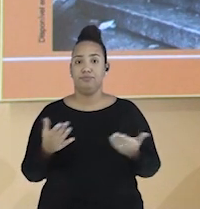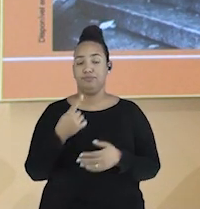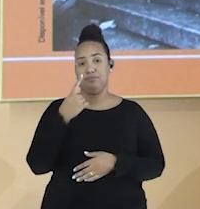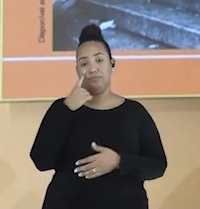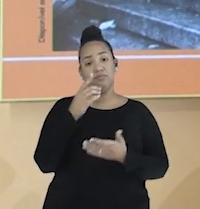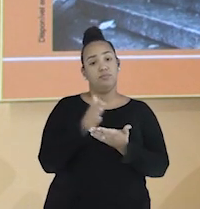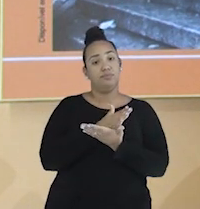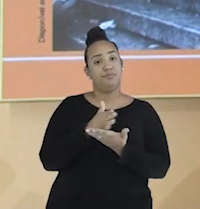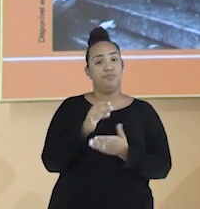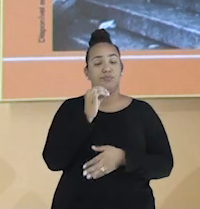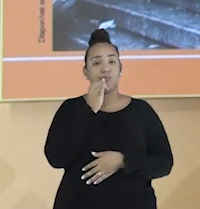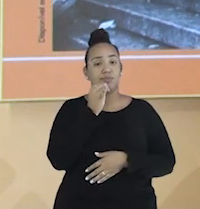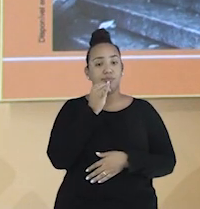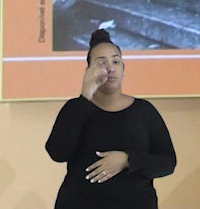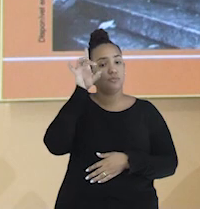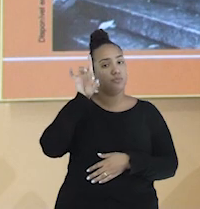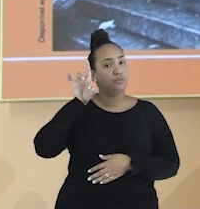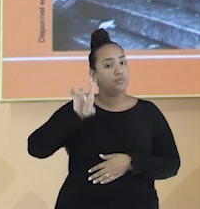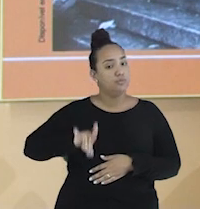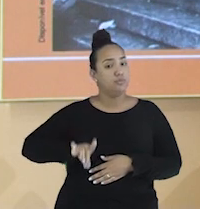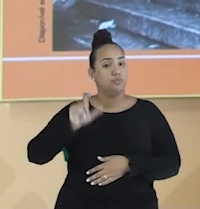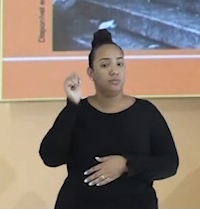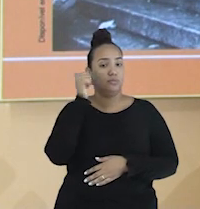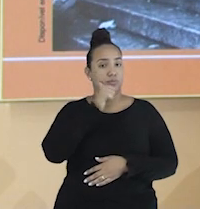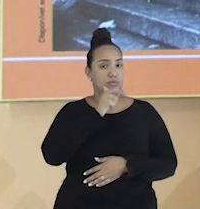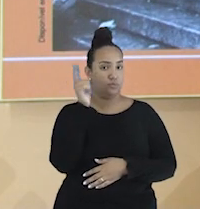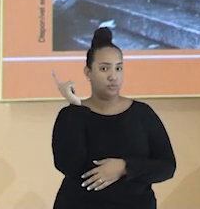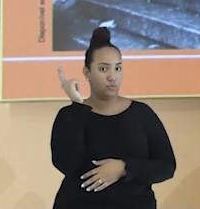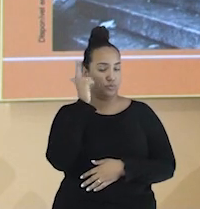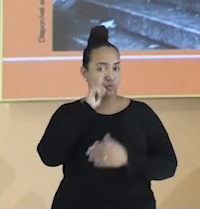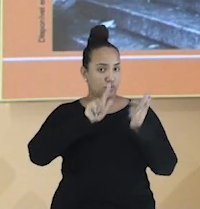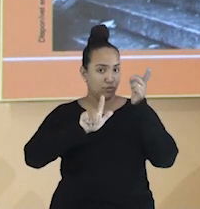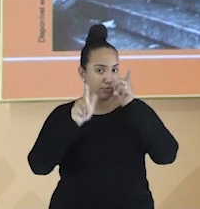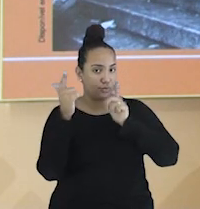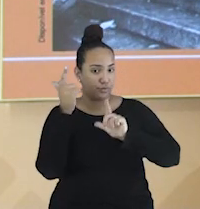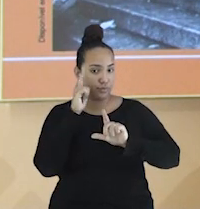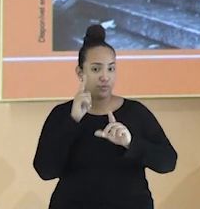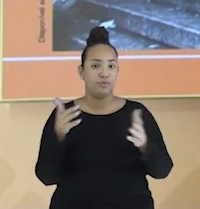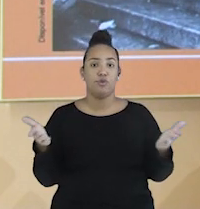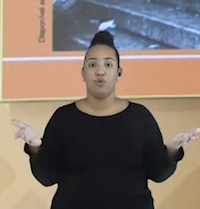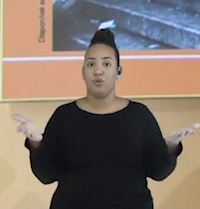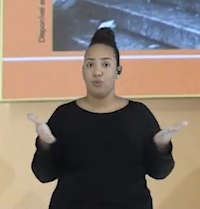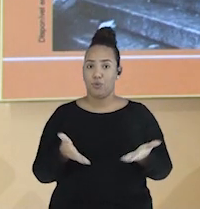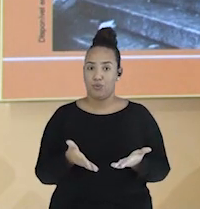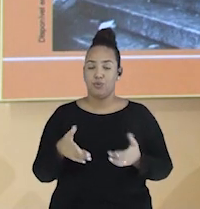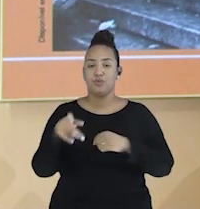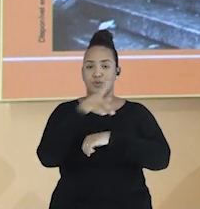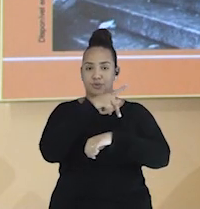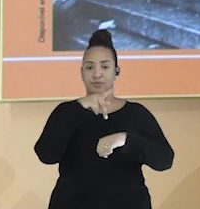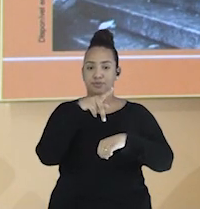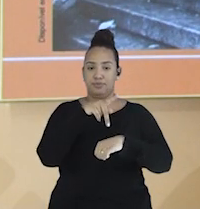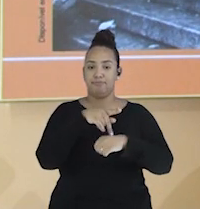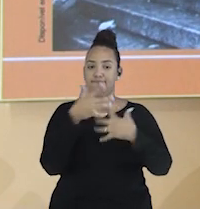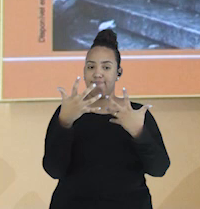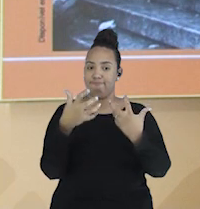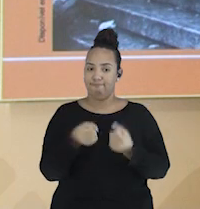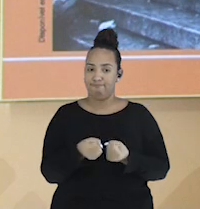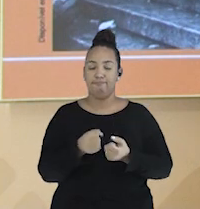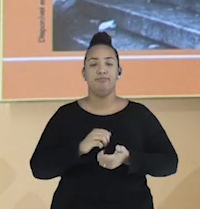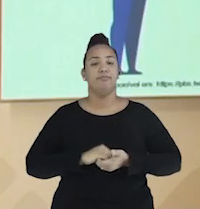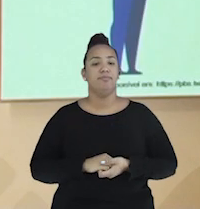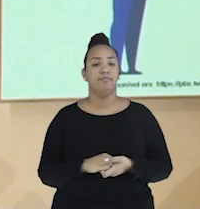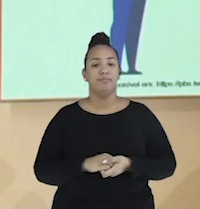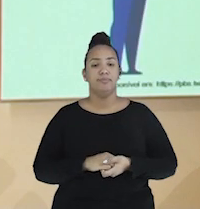alguns exemplos de direitos conquistados pelas mulheres que hoje são realidade em muitos países.